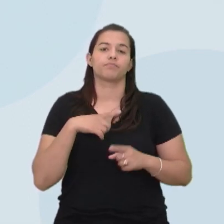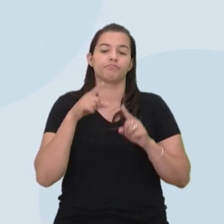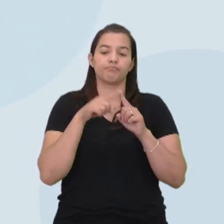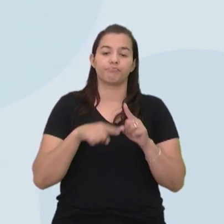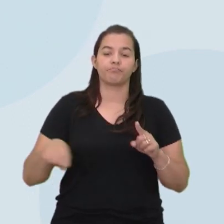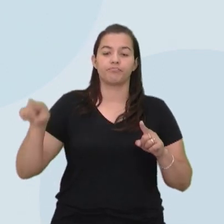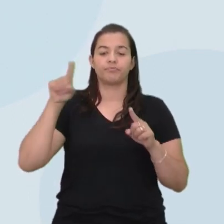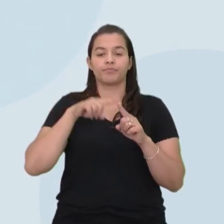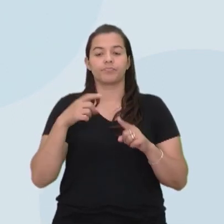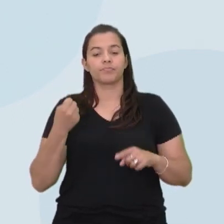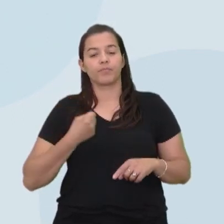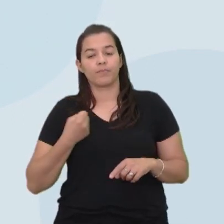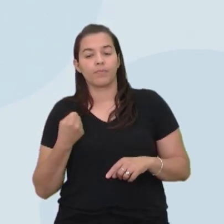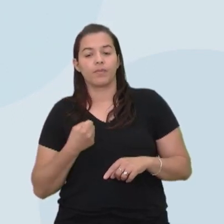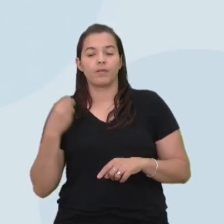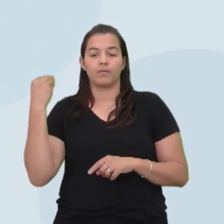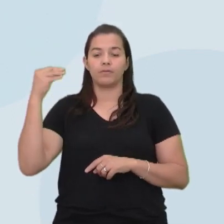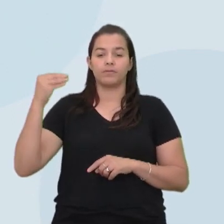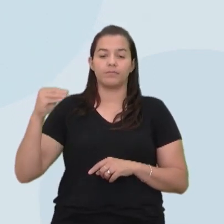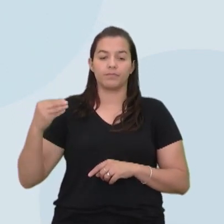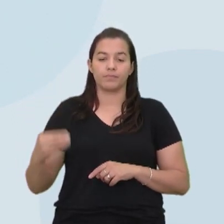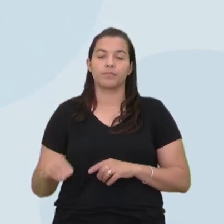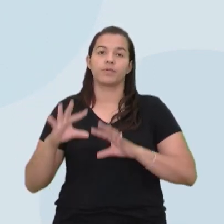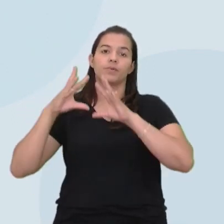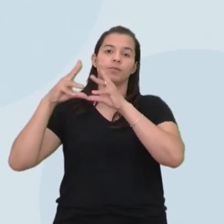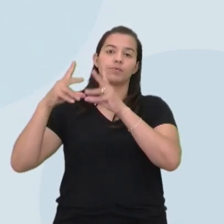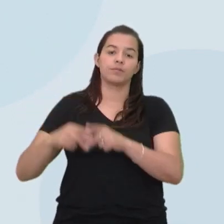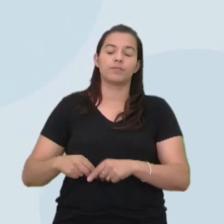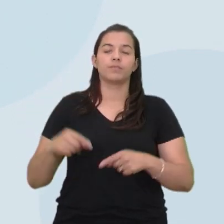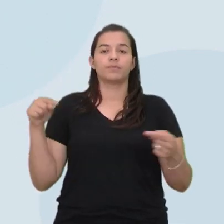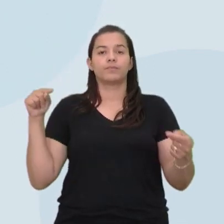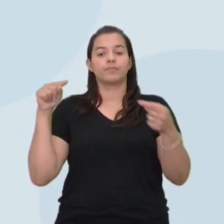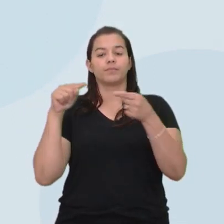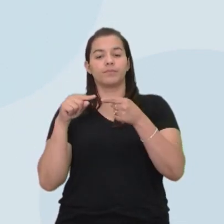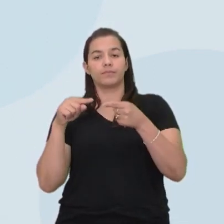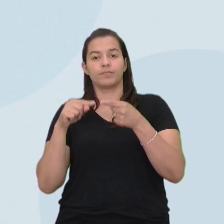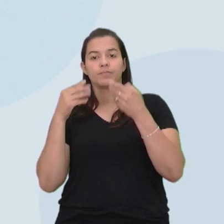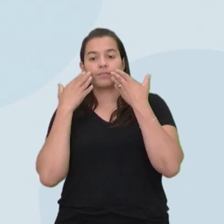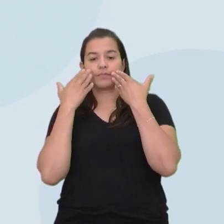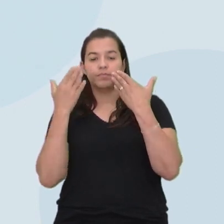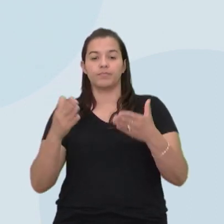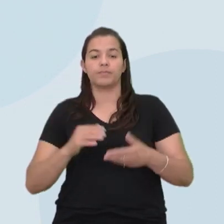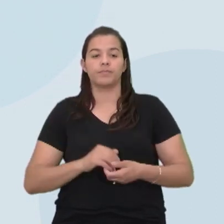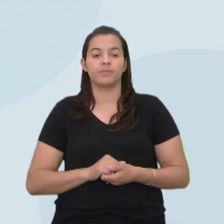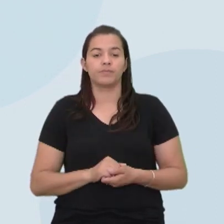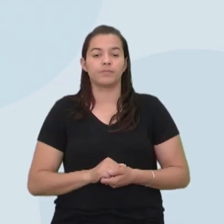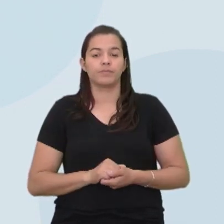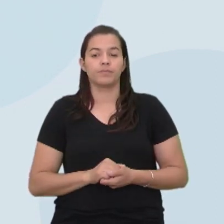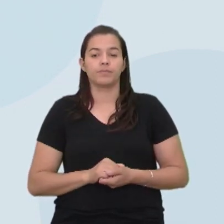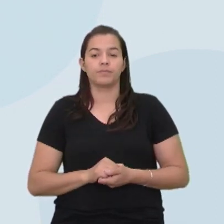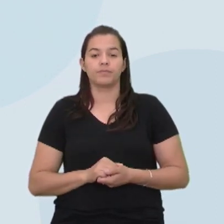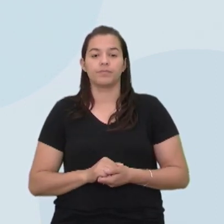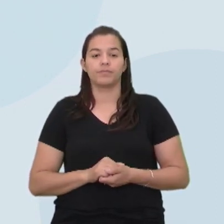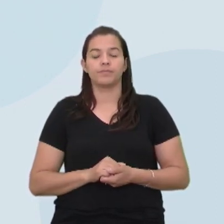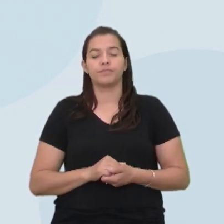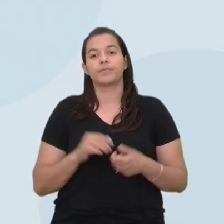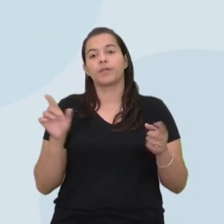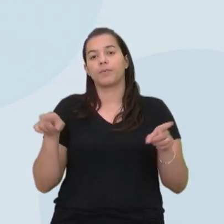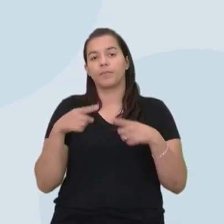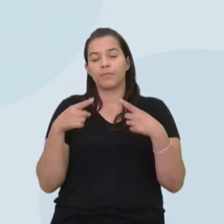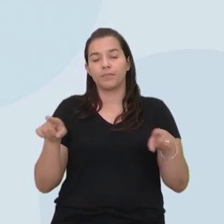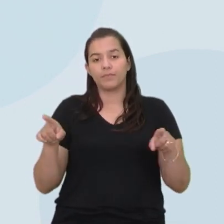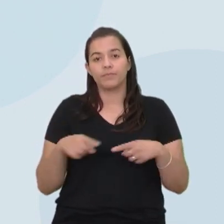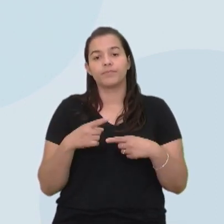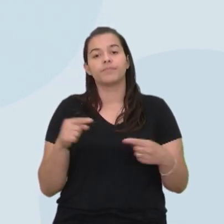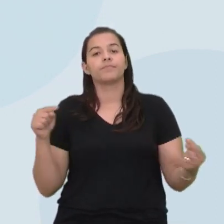o número, cenário o número, tamanho... Tudo isso faz parte de aparência. Muito bem, próximo, som. Professora, som